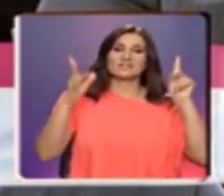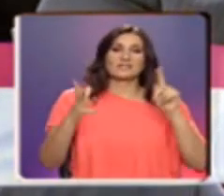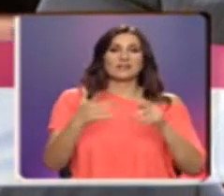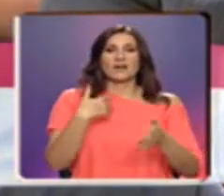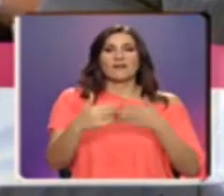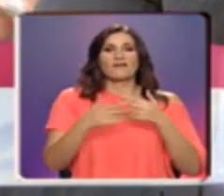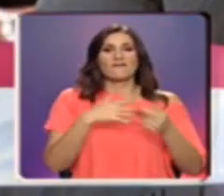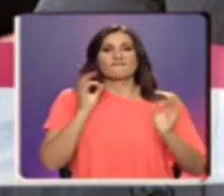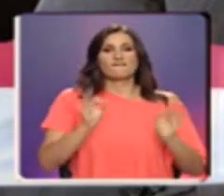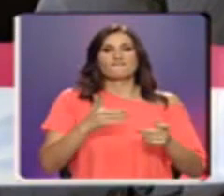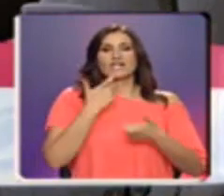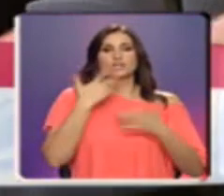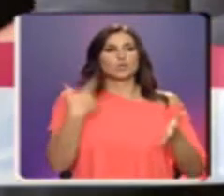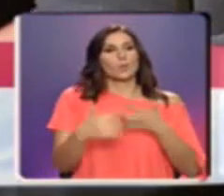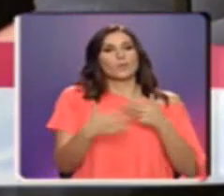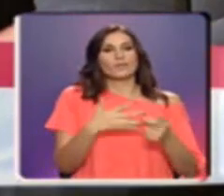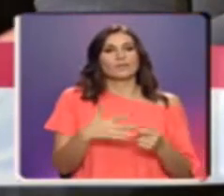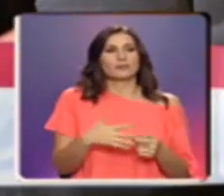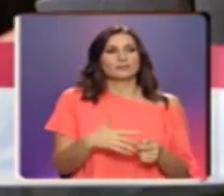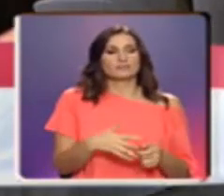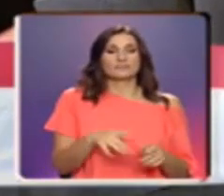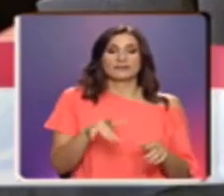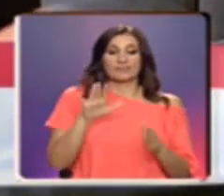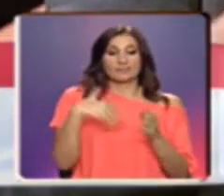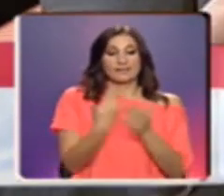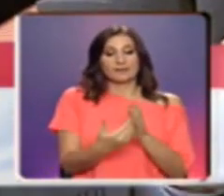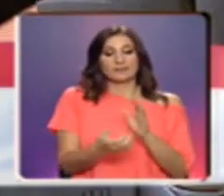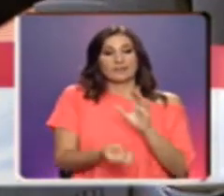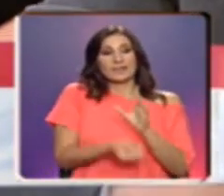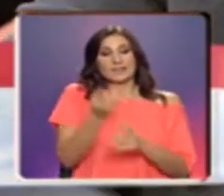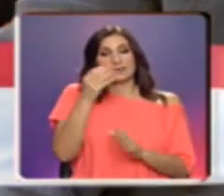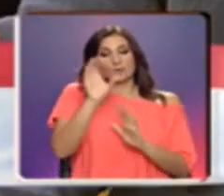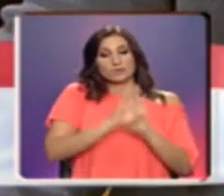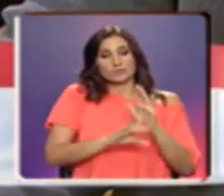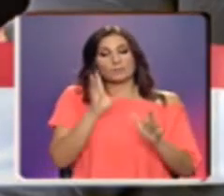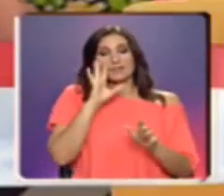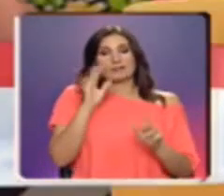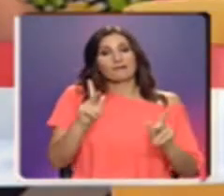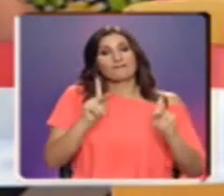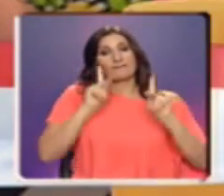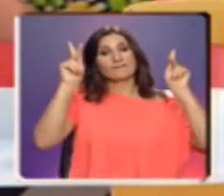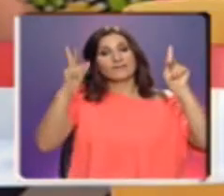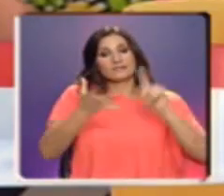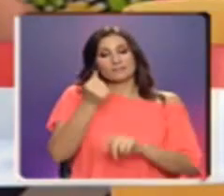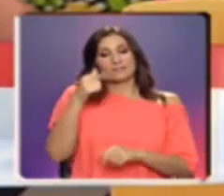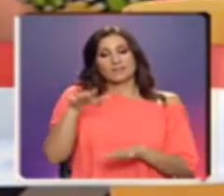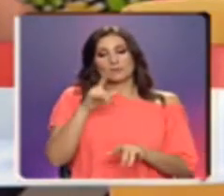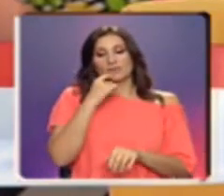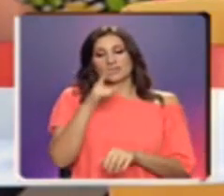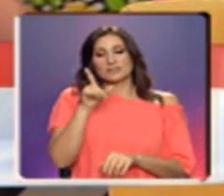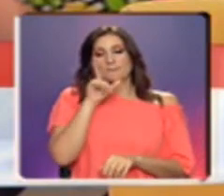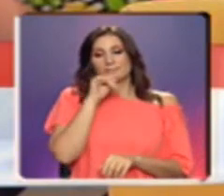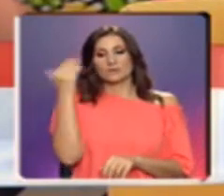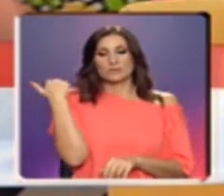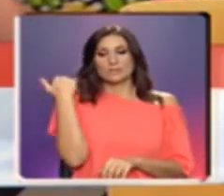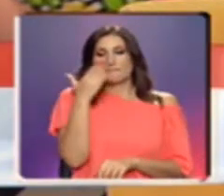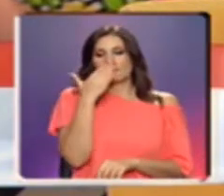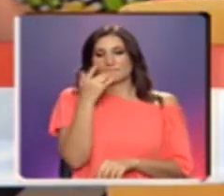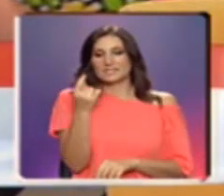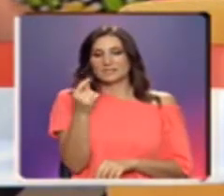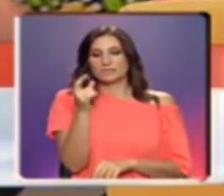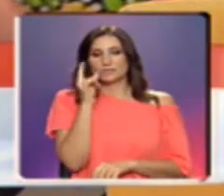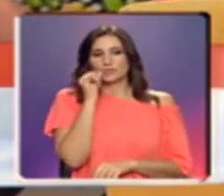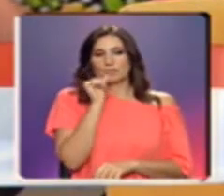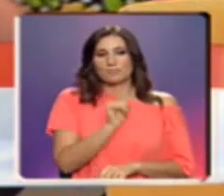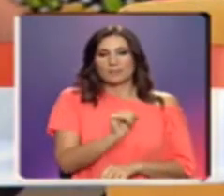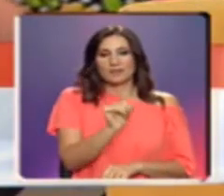custo, é tentar criar condições para poder vencer. Mas, por exemplo, quando diz que Pinto da Costa já estava um bocadinho parecido com o seu pai e